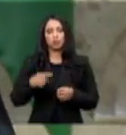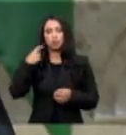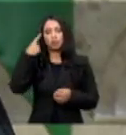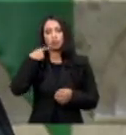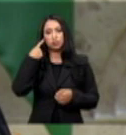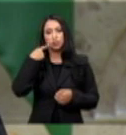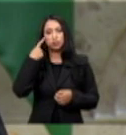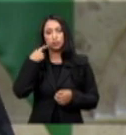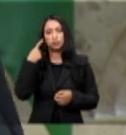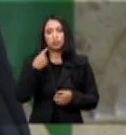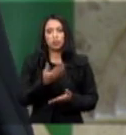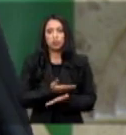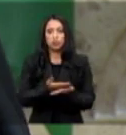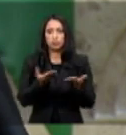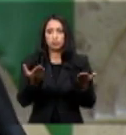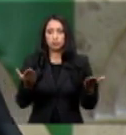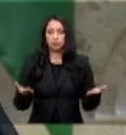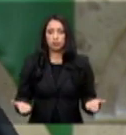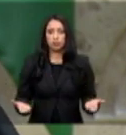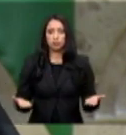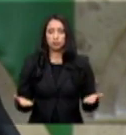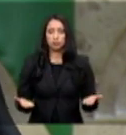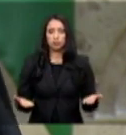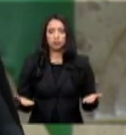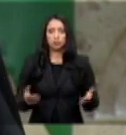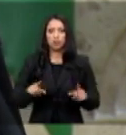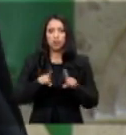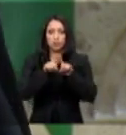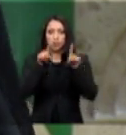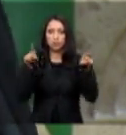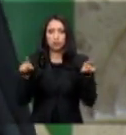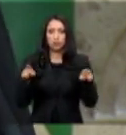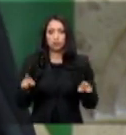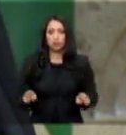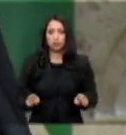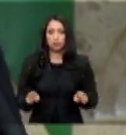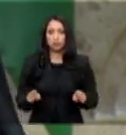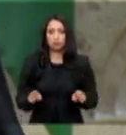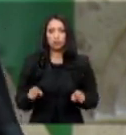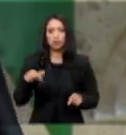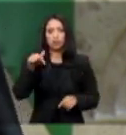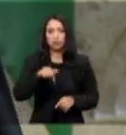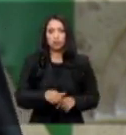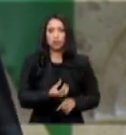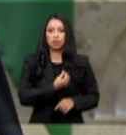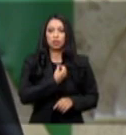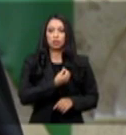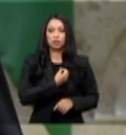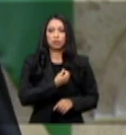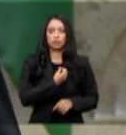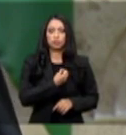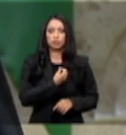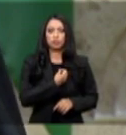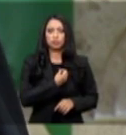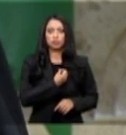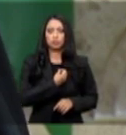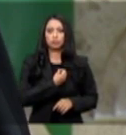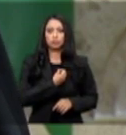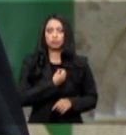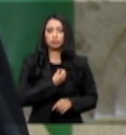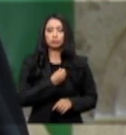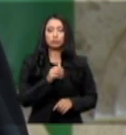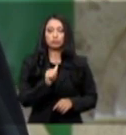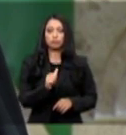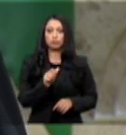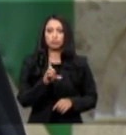advogados e advogadas, servidores presentes, Trata-se de uma